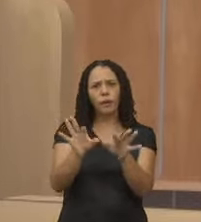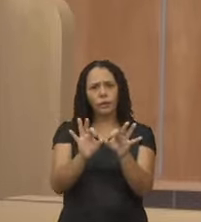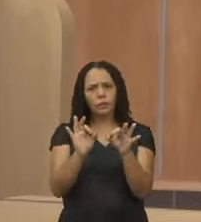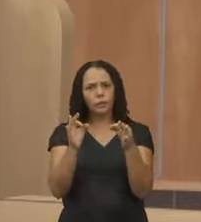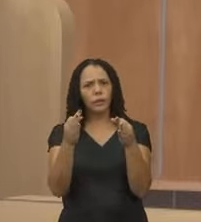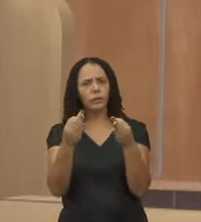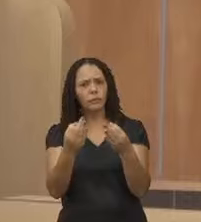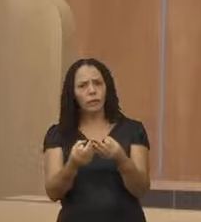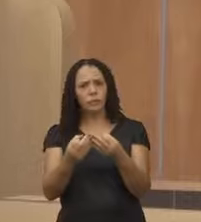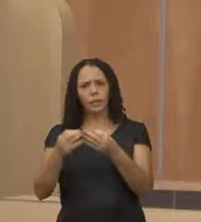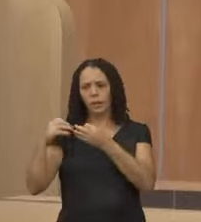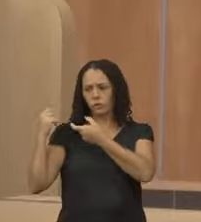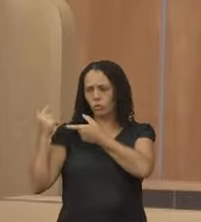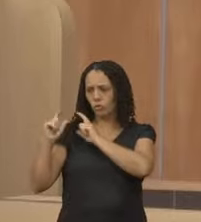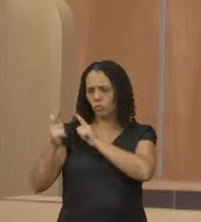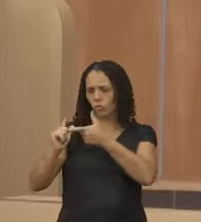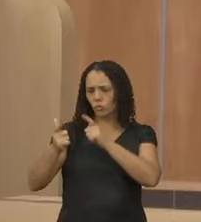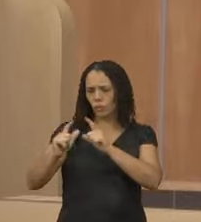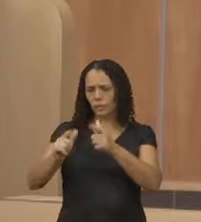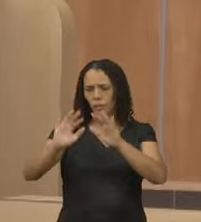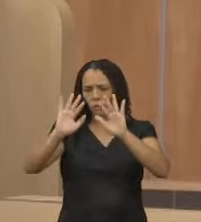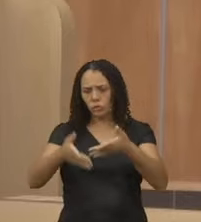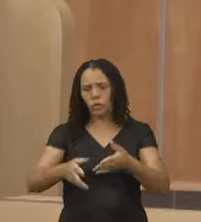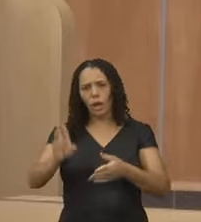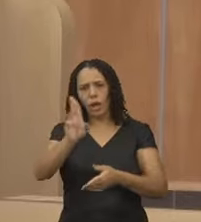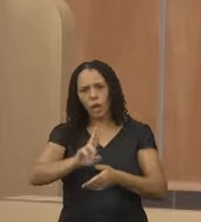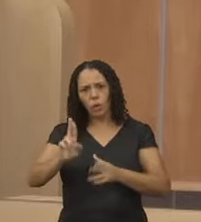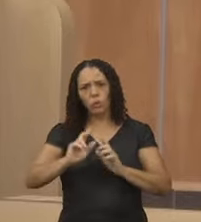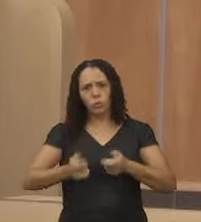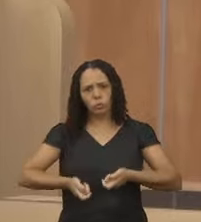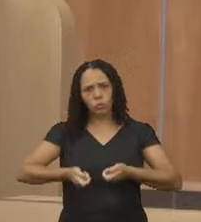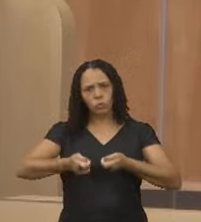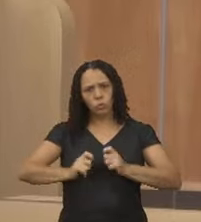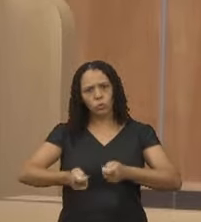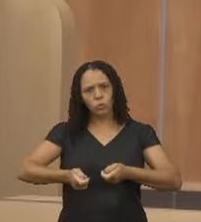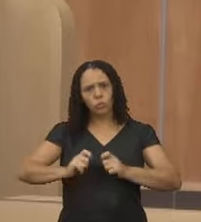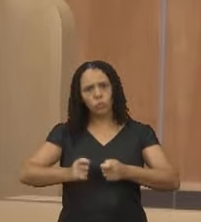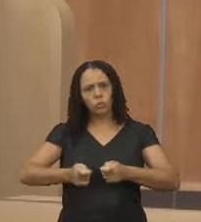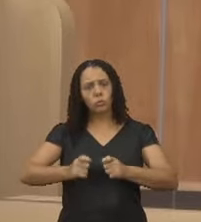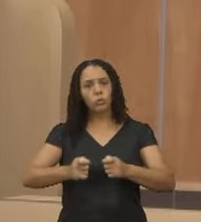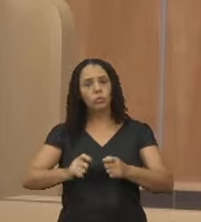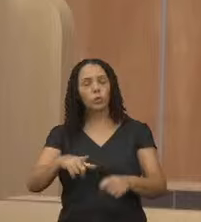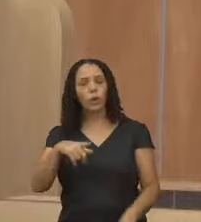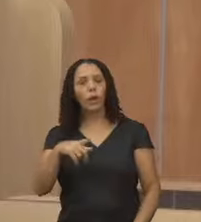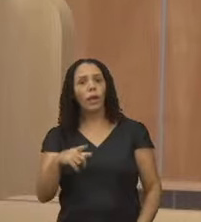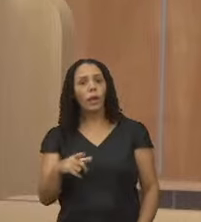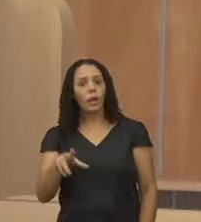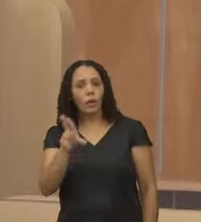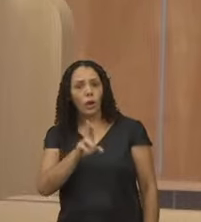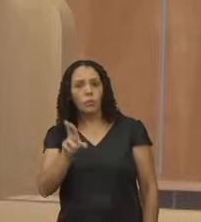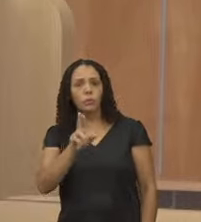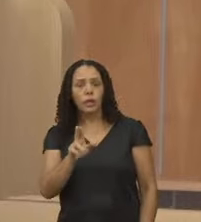uma tradição utilizando as carroças e tem ali o seu meio de sustento,